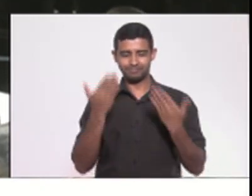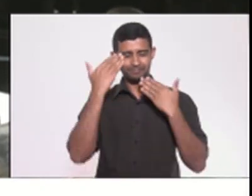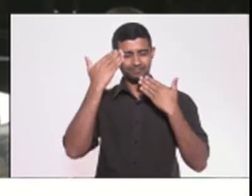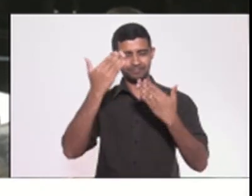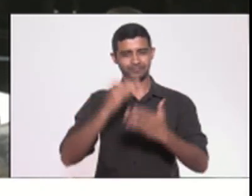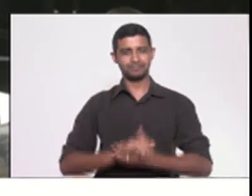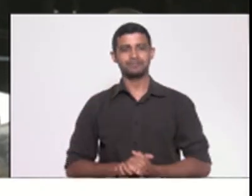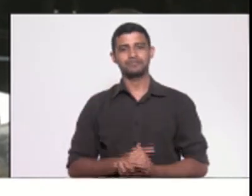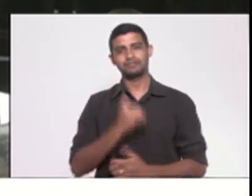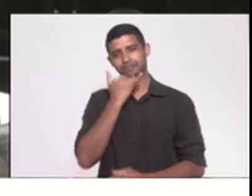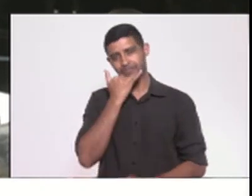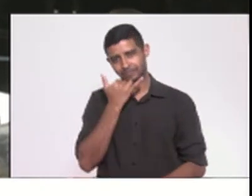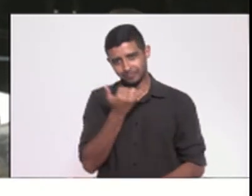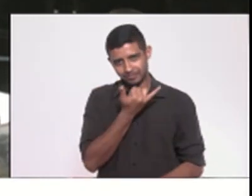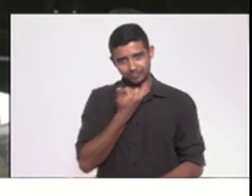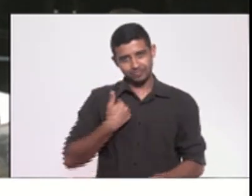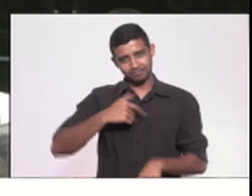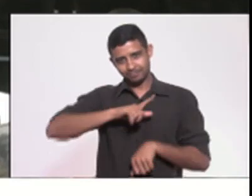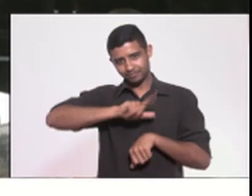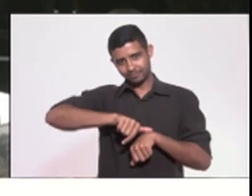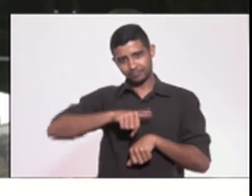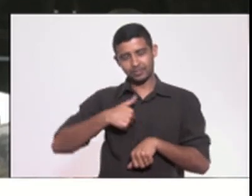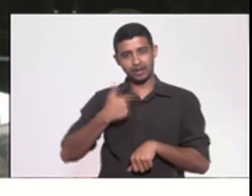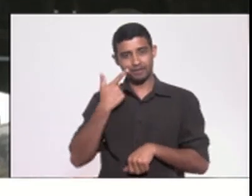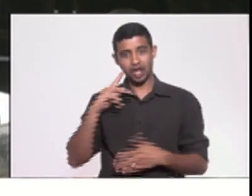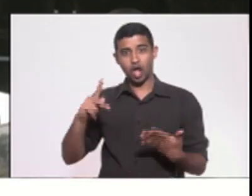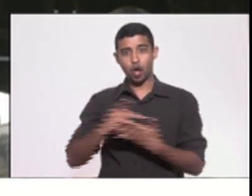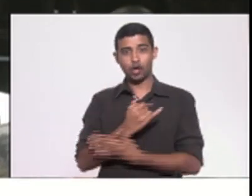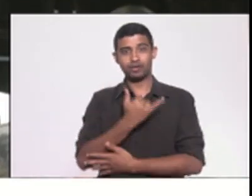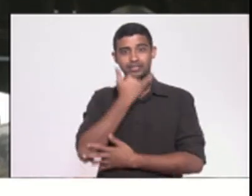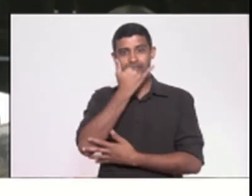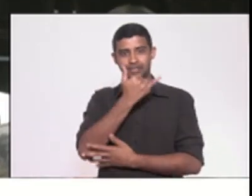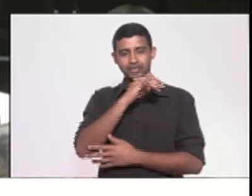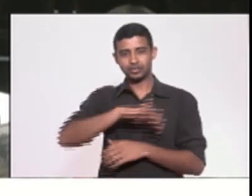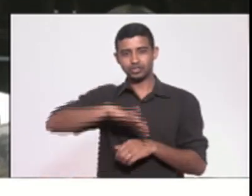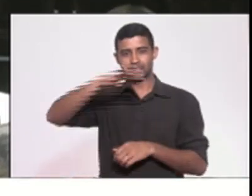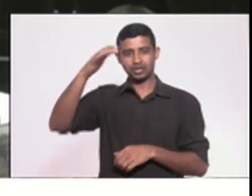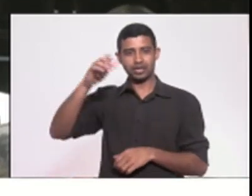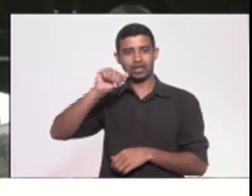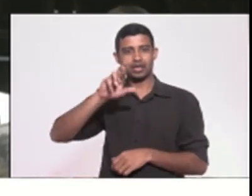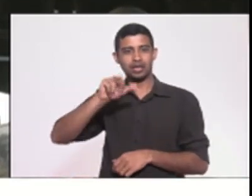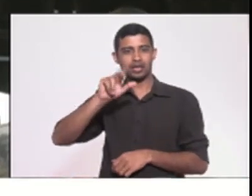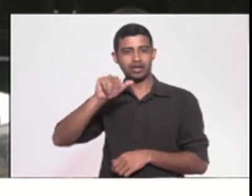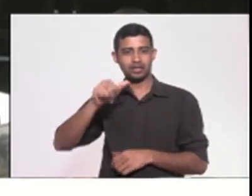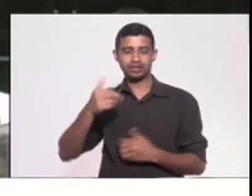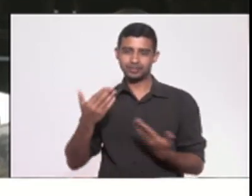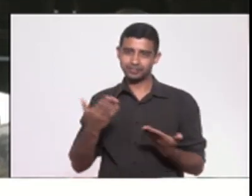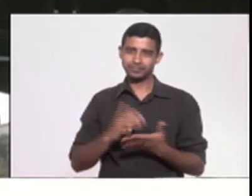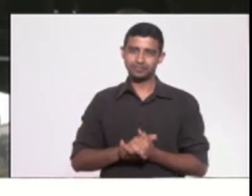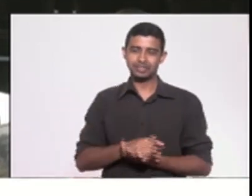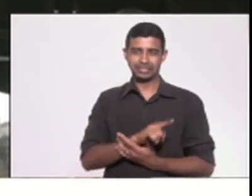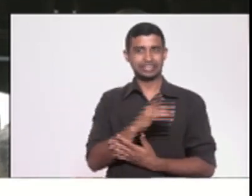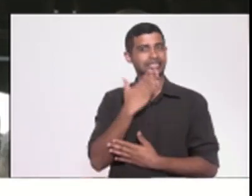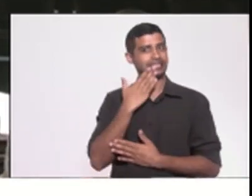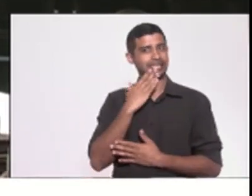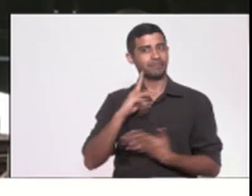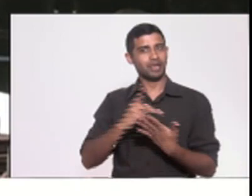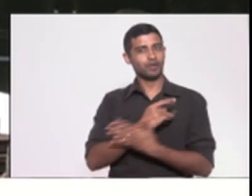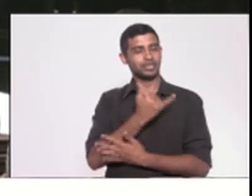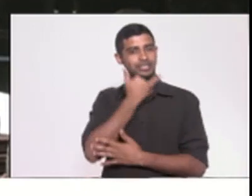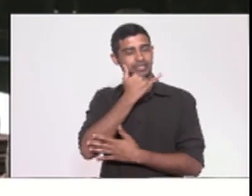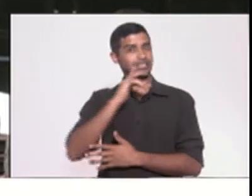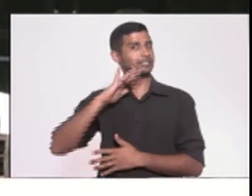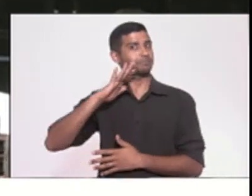obrigado. Peço desculpas pelo meu atraso, eu peguei um acidente na Serra das Araras. Está na hora. Só quem sabe o que é um acidente lá pode